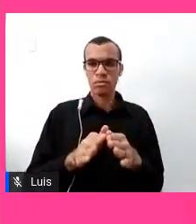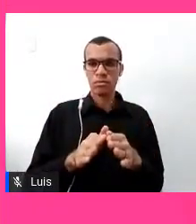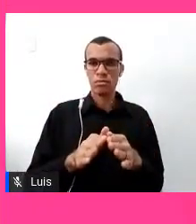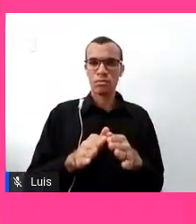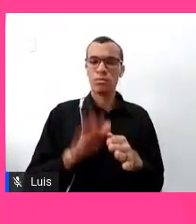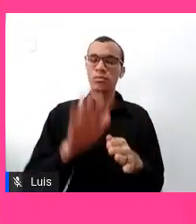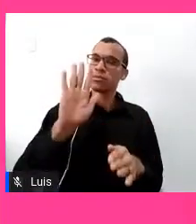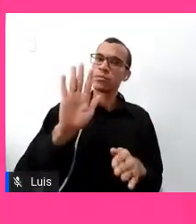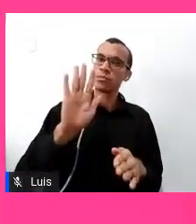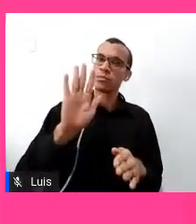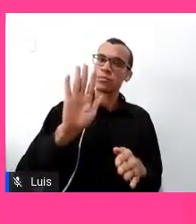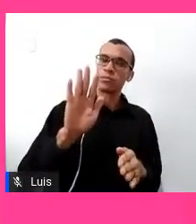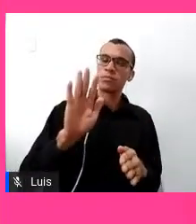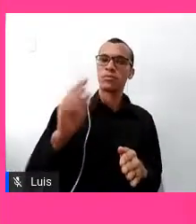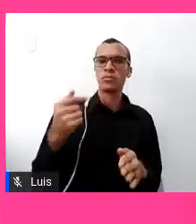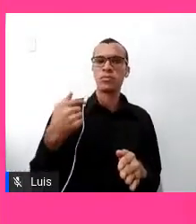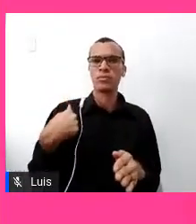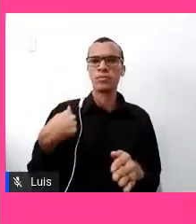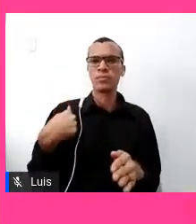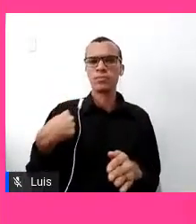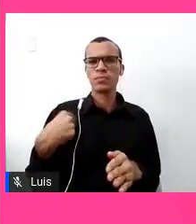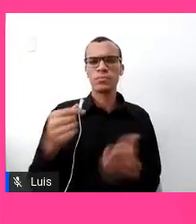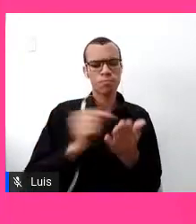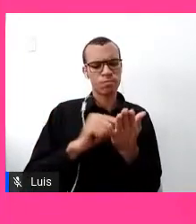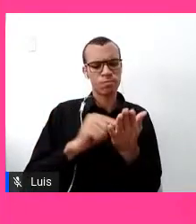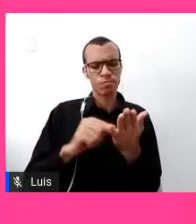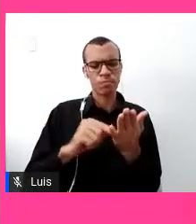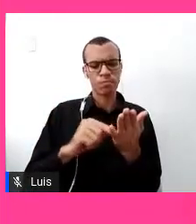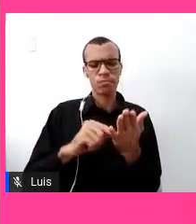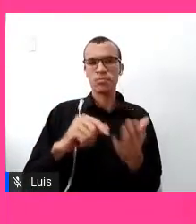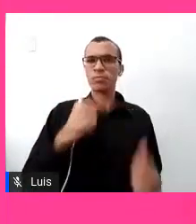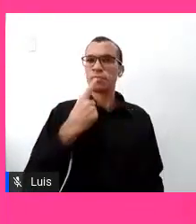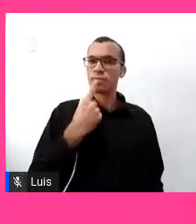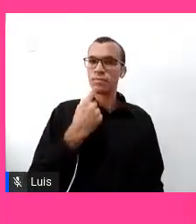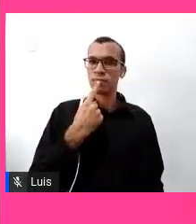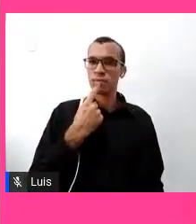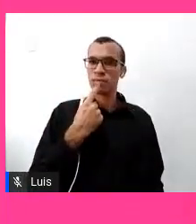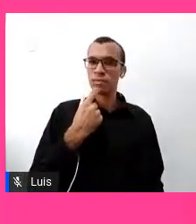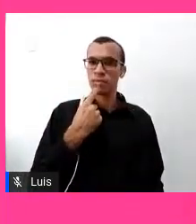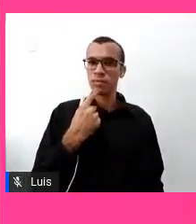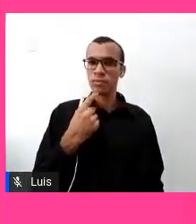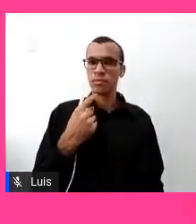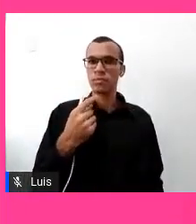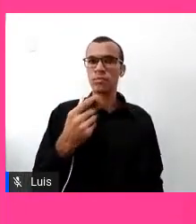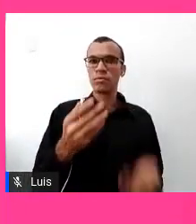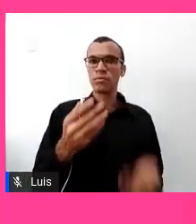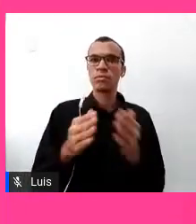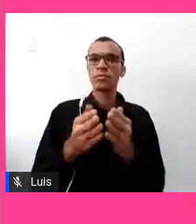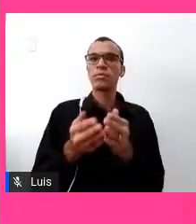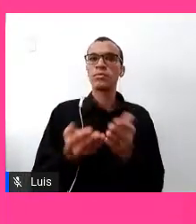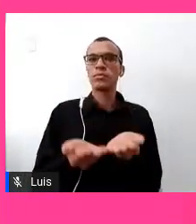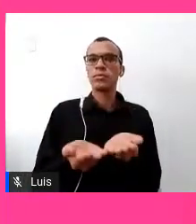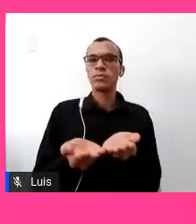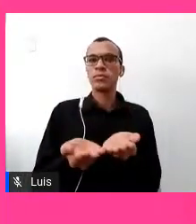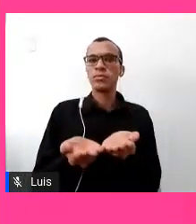Porém, o que está riscado de vermelho, ele é dobrado para